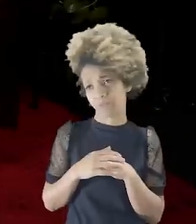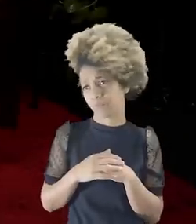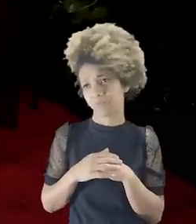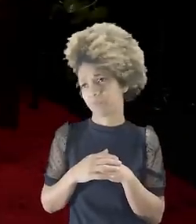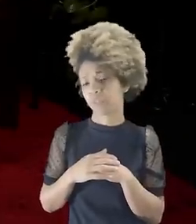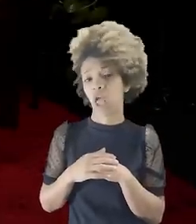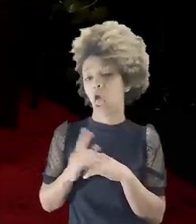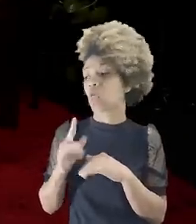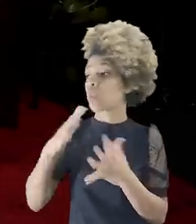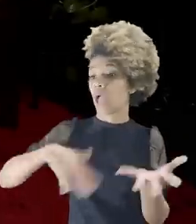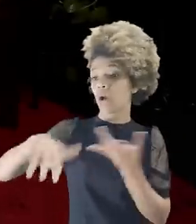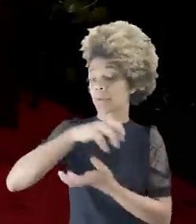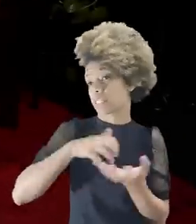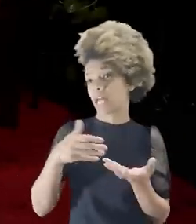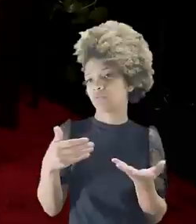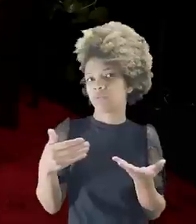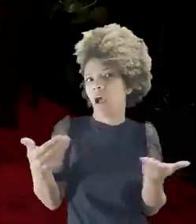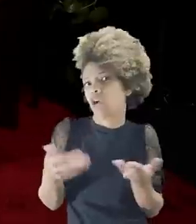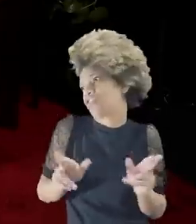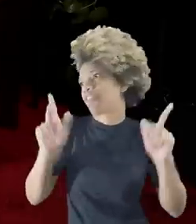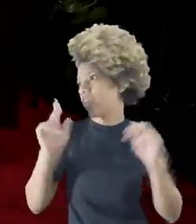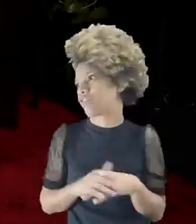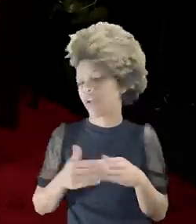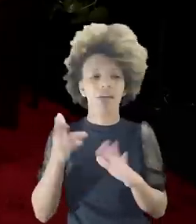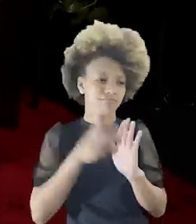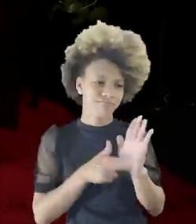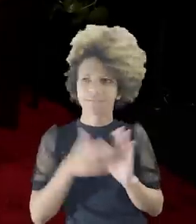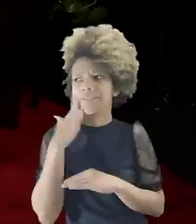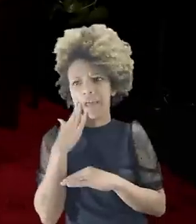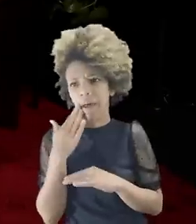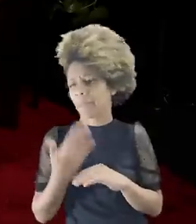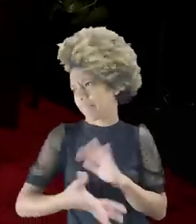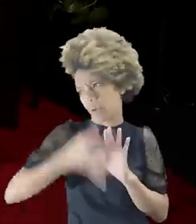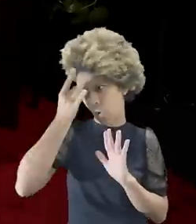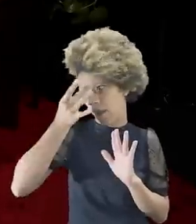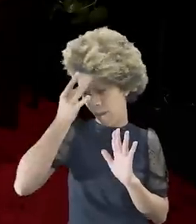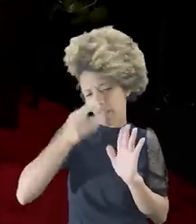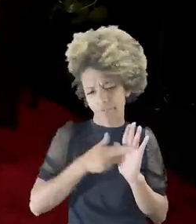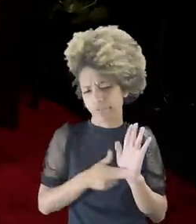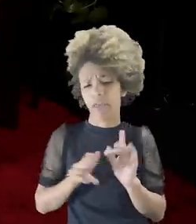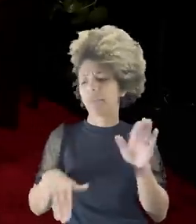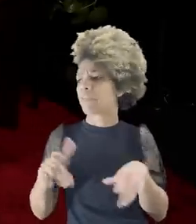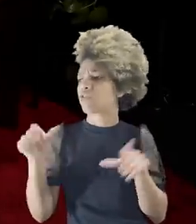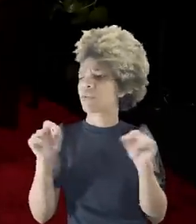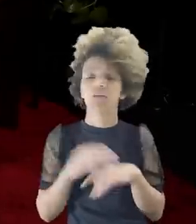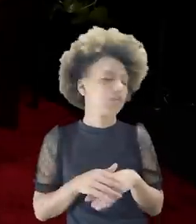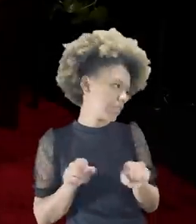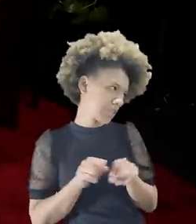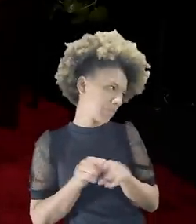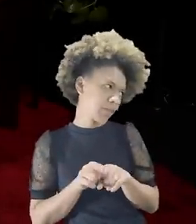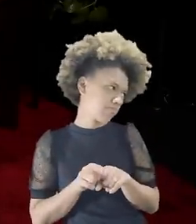não tá tão não era tão globalizado como é agora né hoje todo mundo sabe as regras de trás para frente quem o cara vai escolher e tal